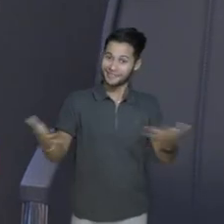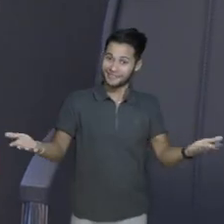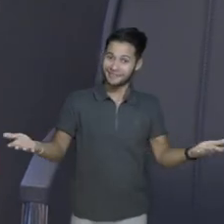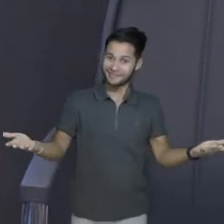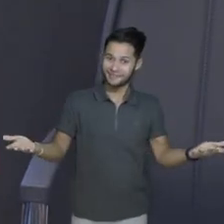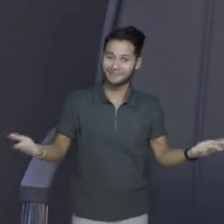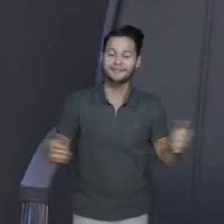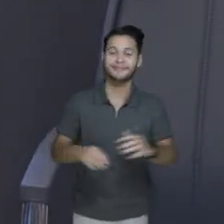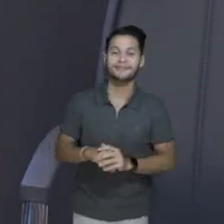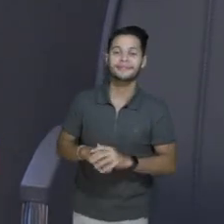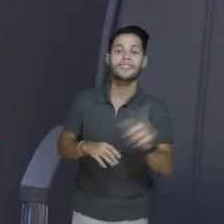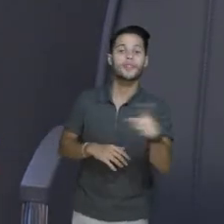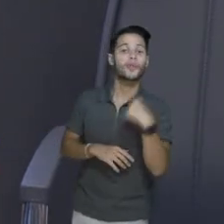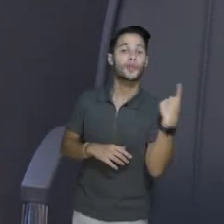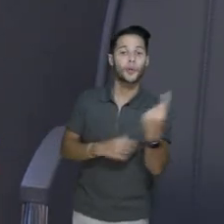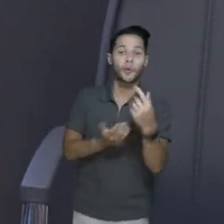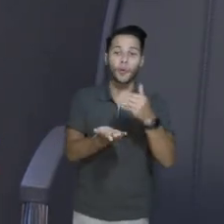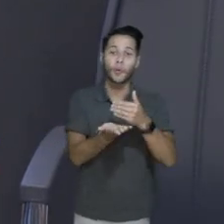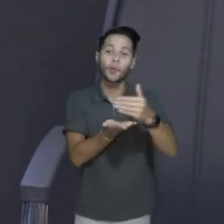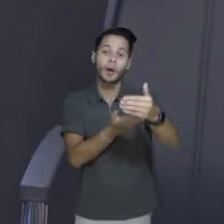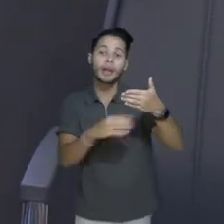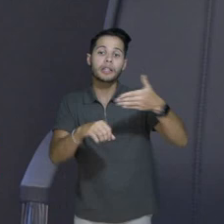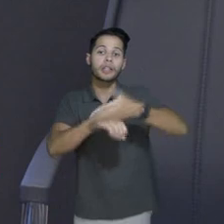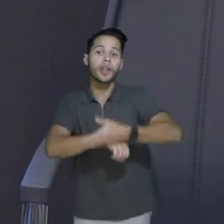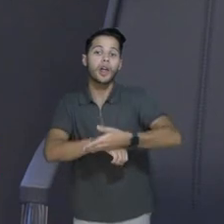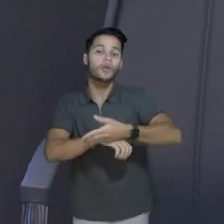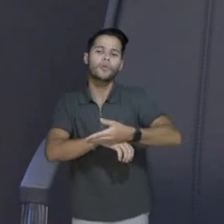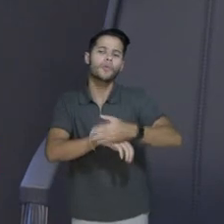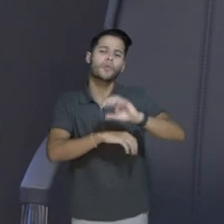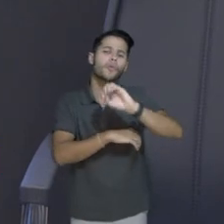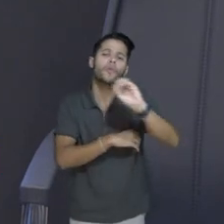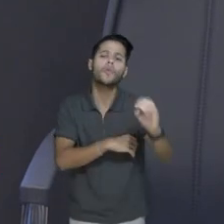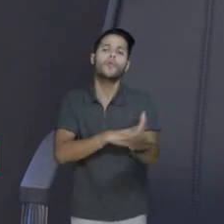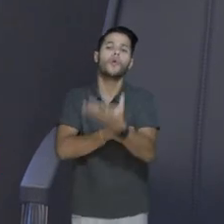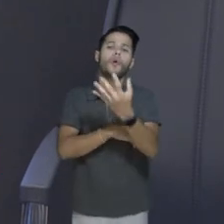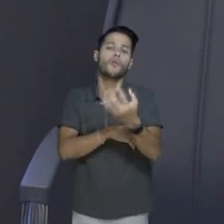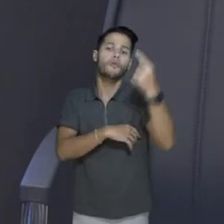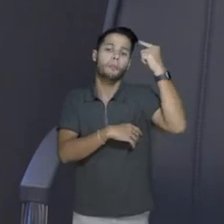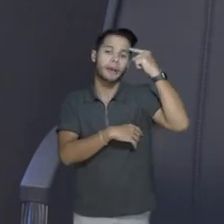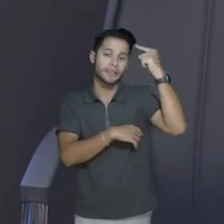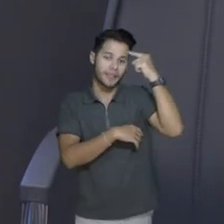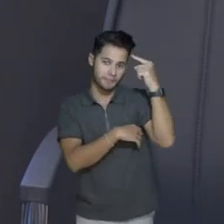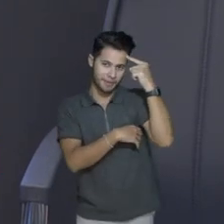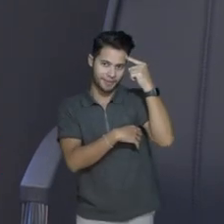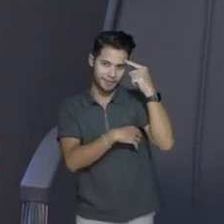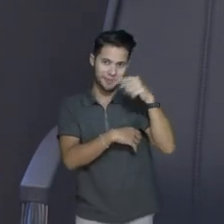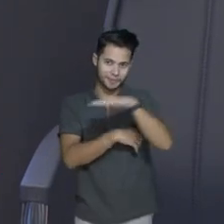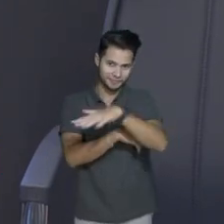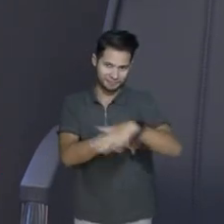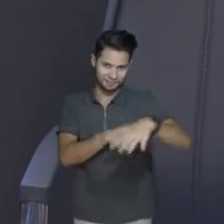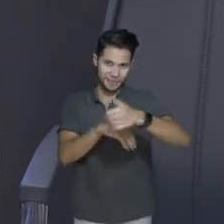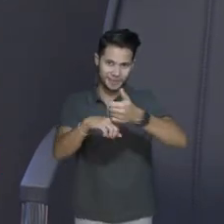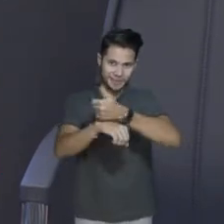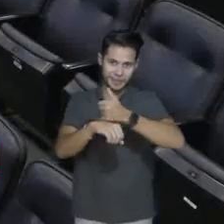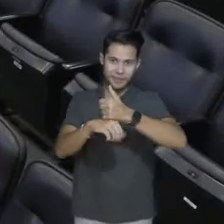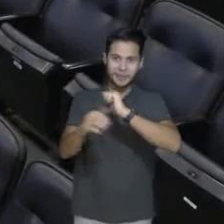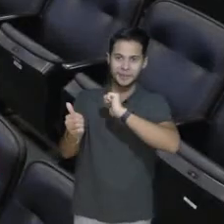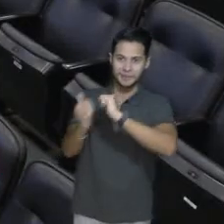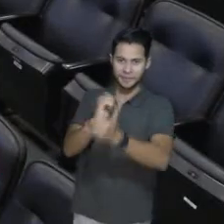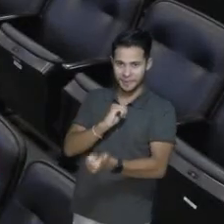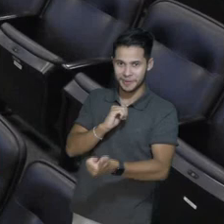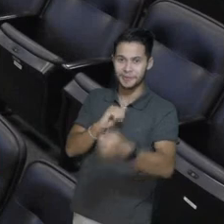começamos a entrar numa num novo ciclo da imagem do surf aonde já como